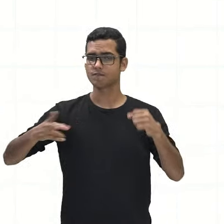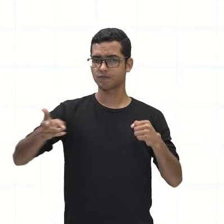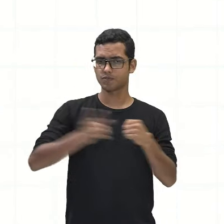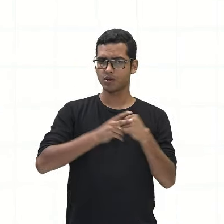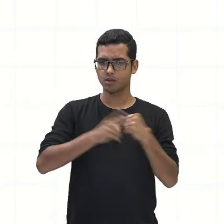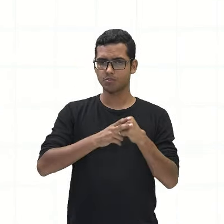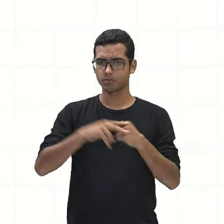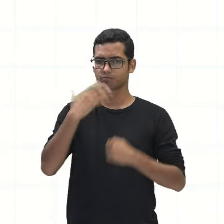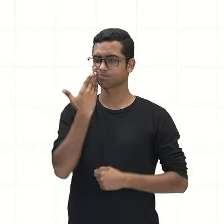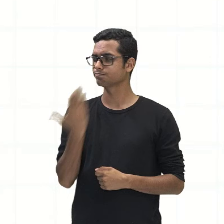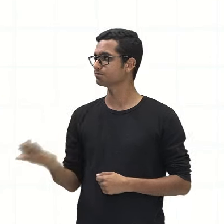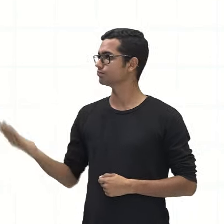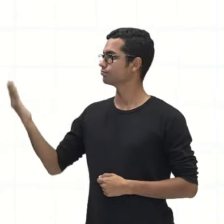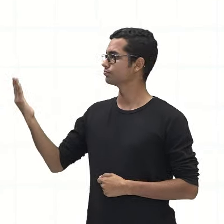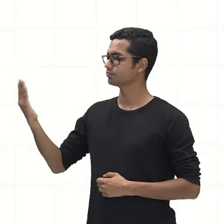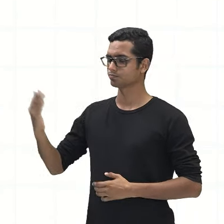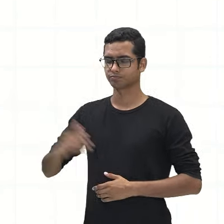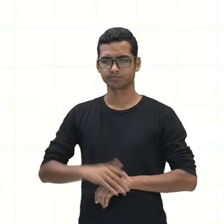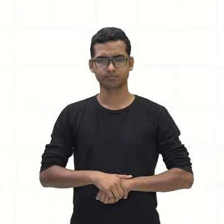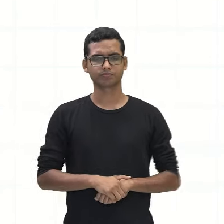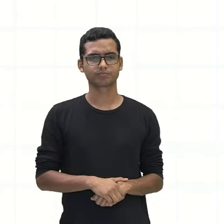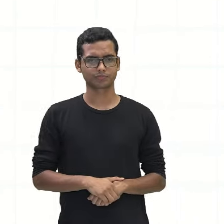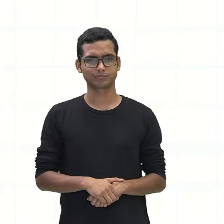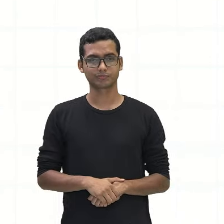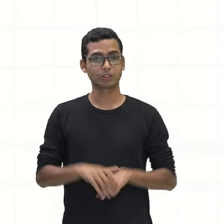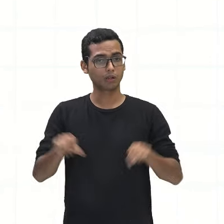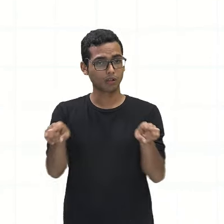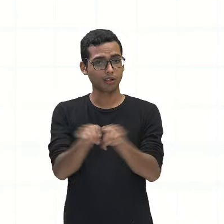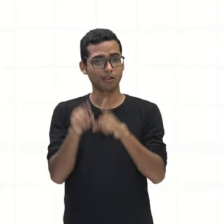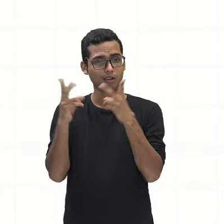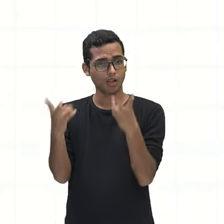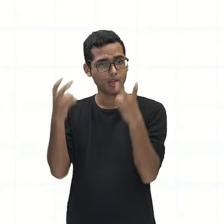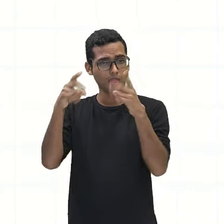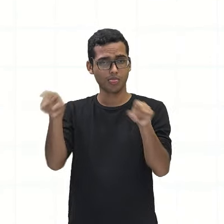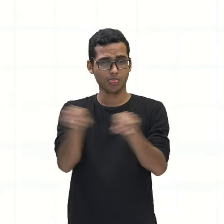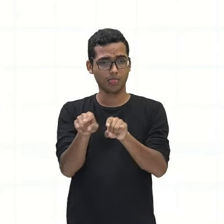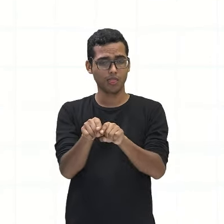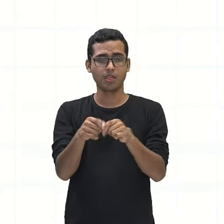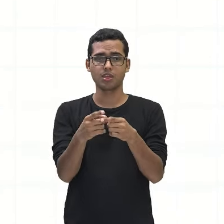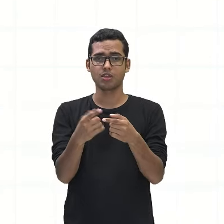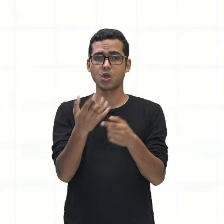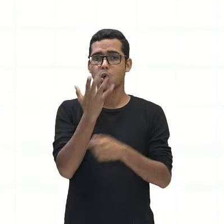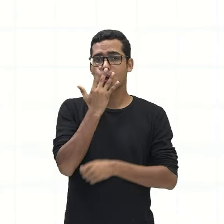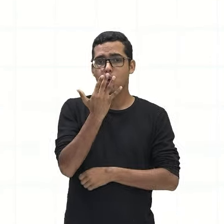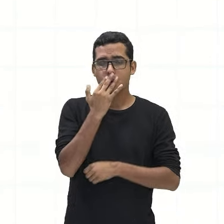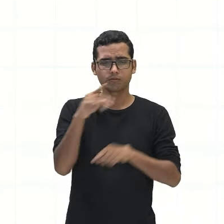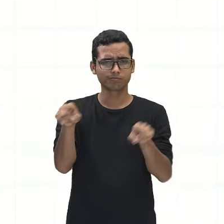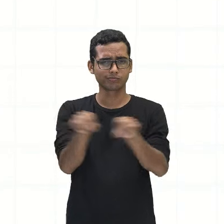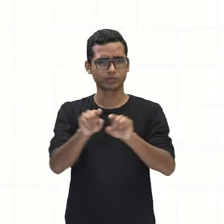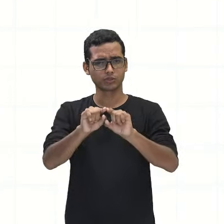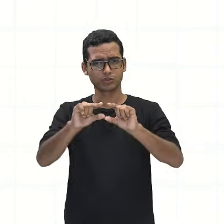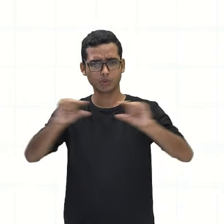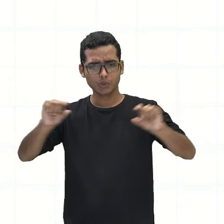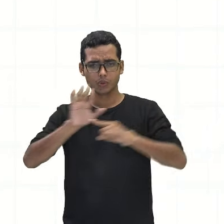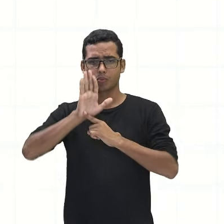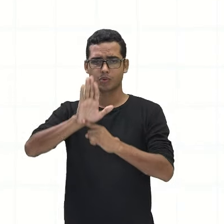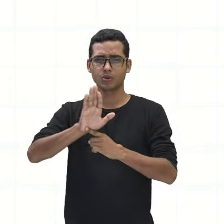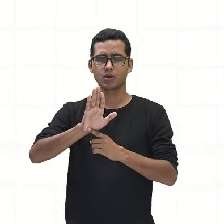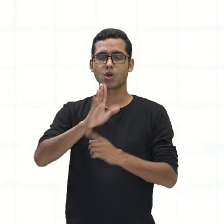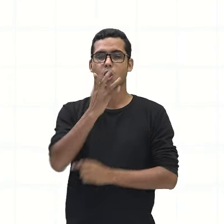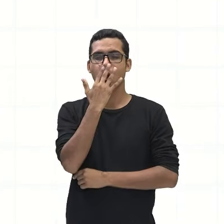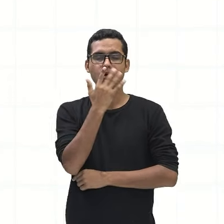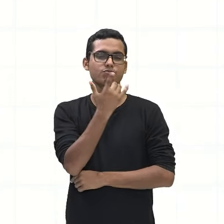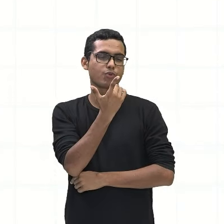verbal, exatamente. É isso, linguagem verbal. Notem que também ele vai trazer cores aqui, né? Cores que já falamos aqui a respeito do vermelho,